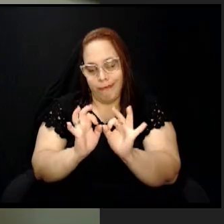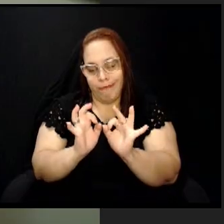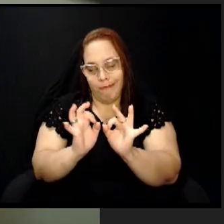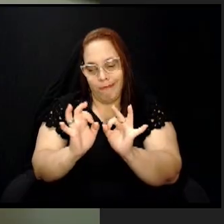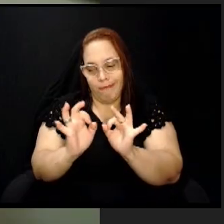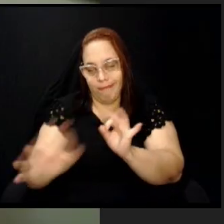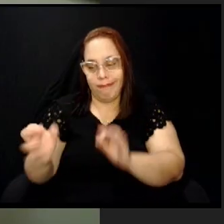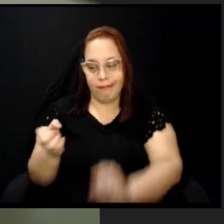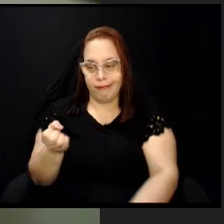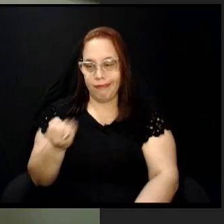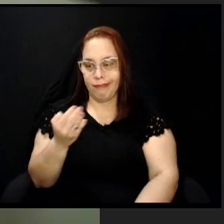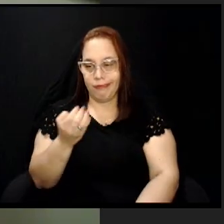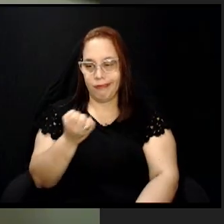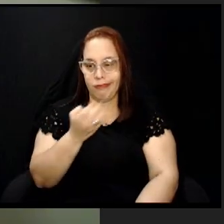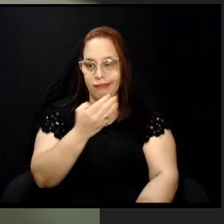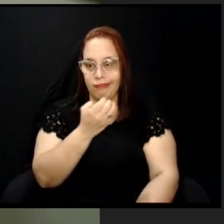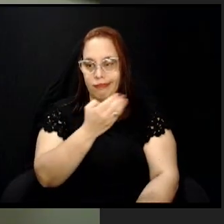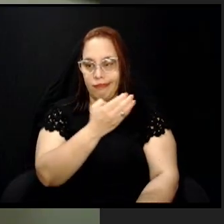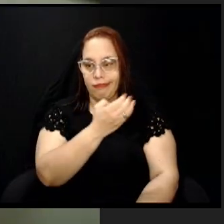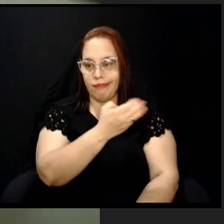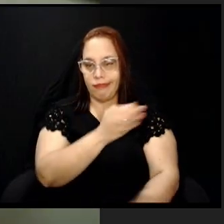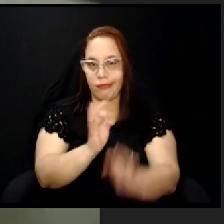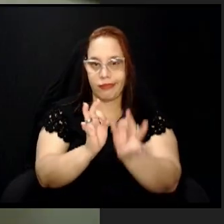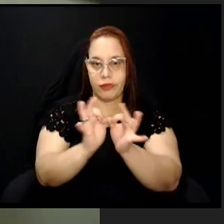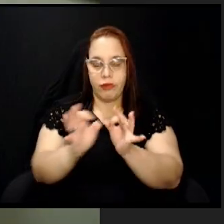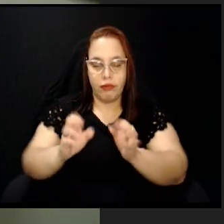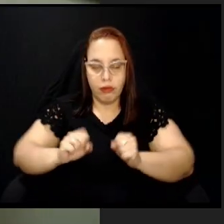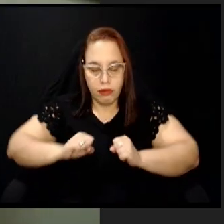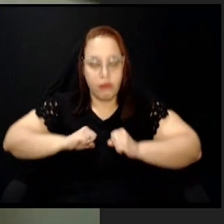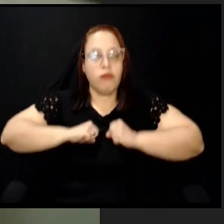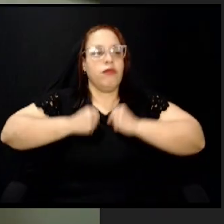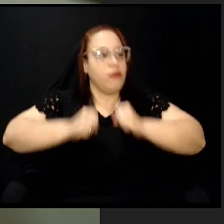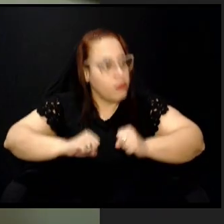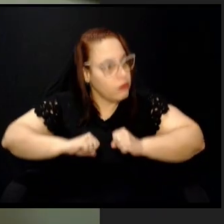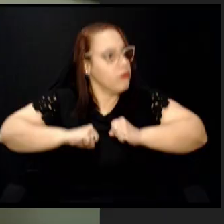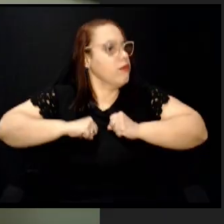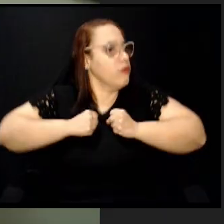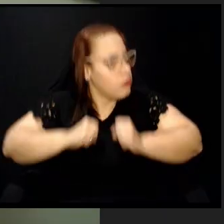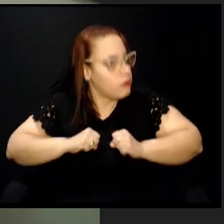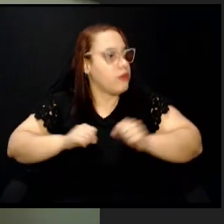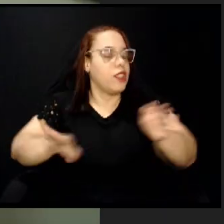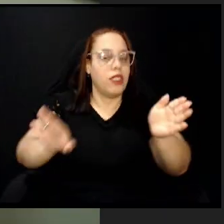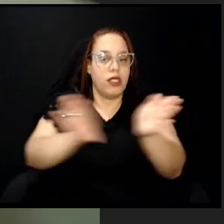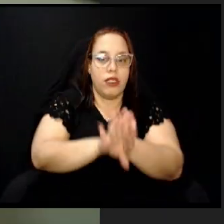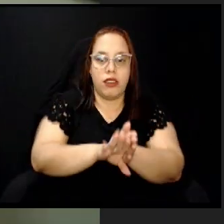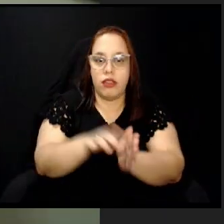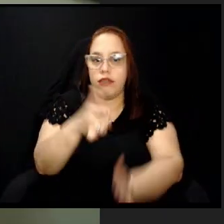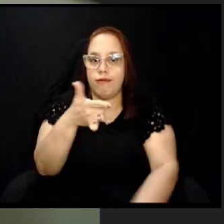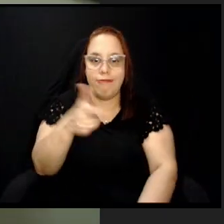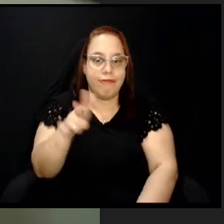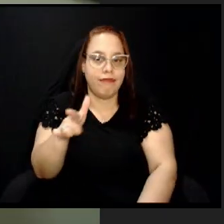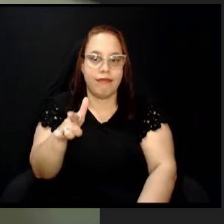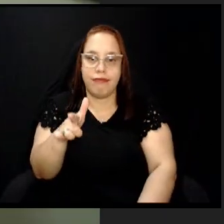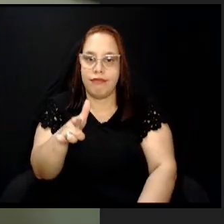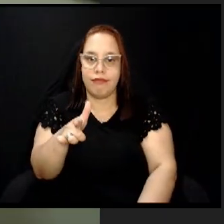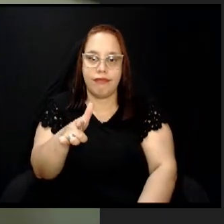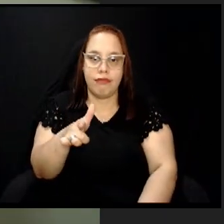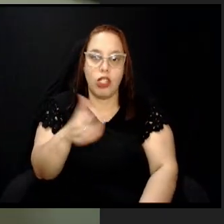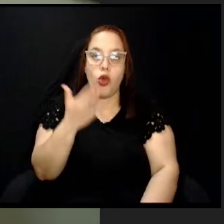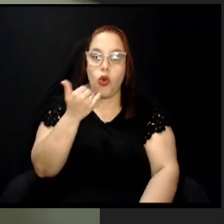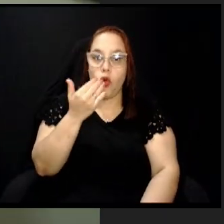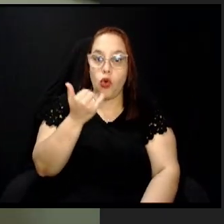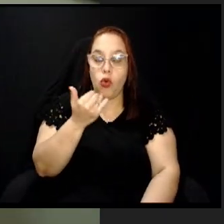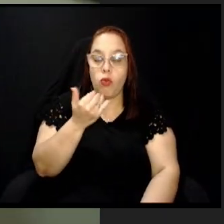período de viagem, a distância é muito grande, o esforço, dependendo aonde eles chegaram, se eles não tiverem disponibilidade de